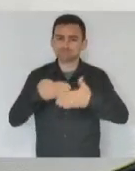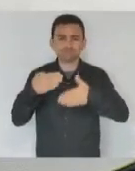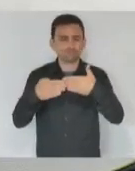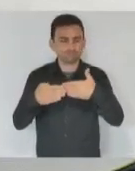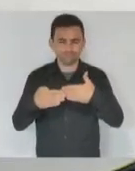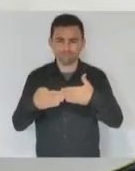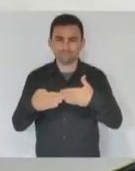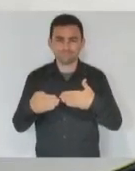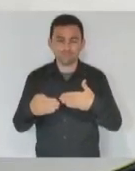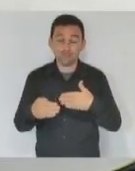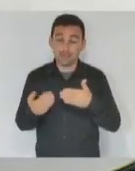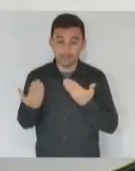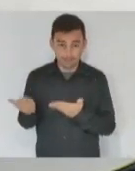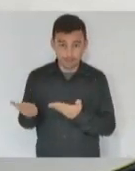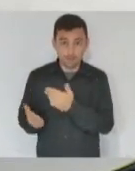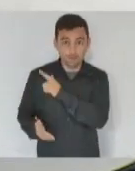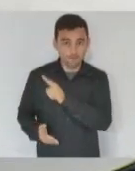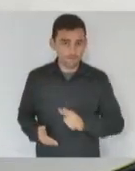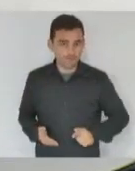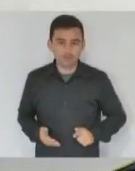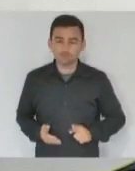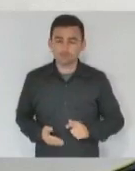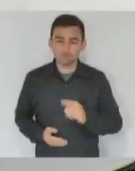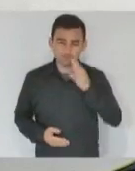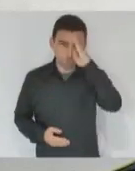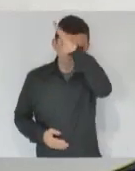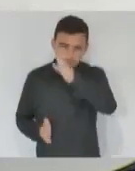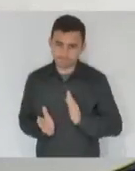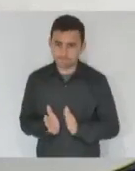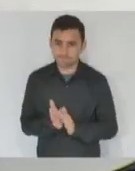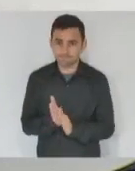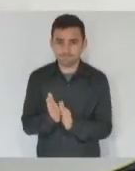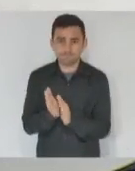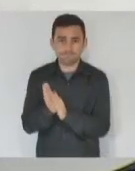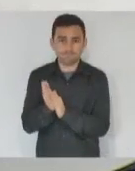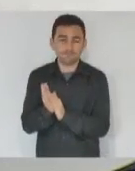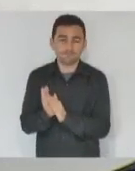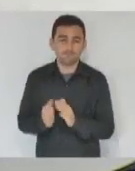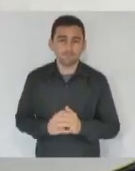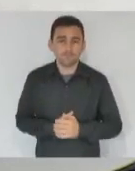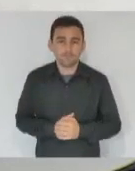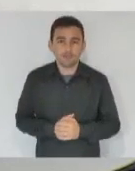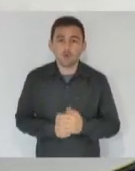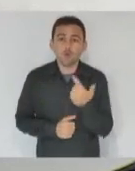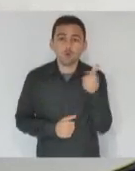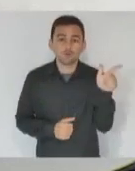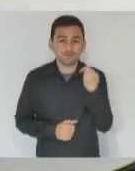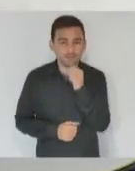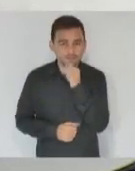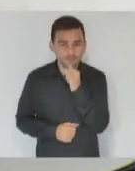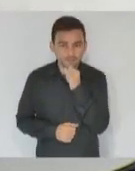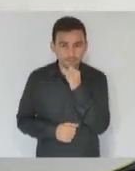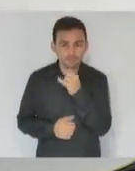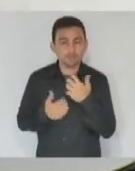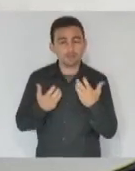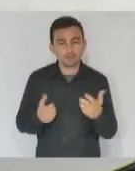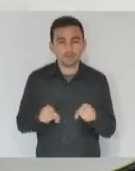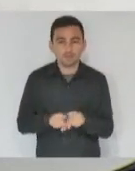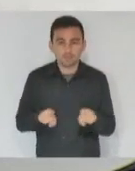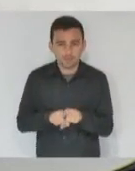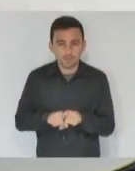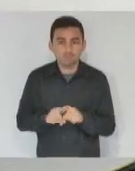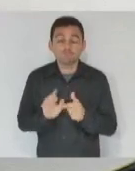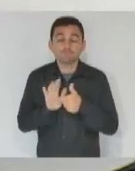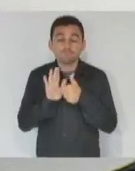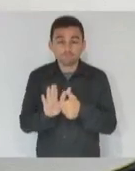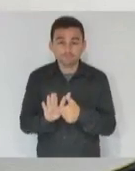que o governo Bolsonaro vem fazendo. Parabéns à administração federal. Já um outro exemplo, quero trazer para vocês uma